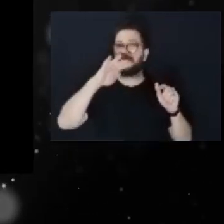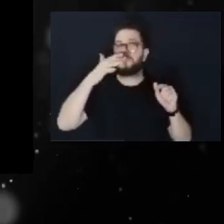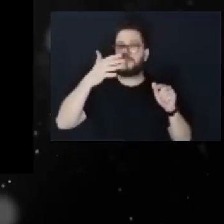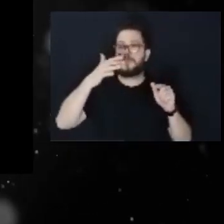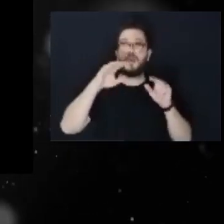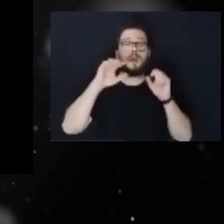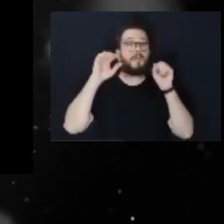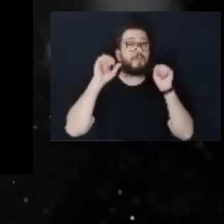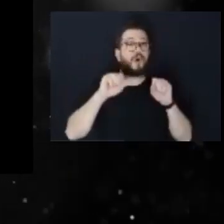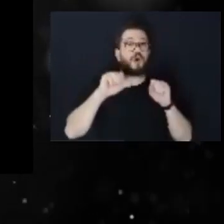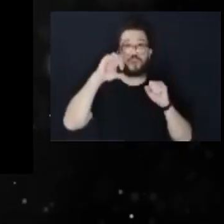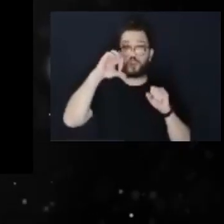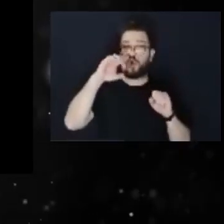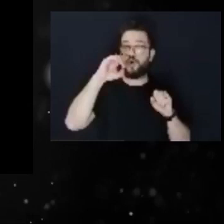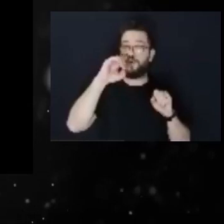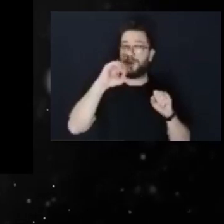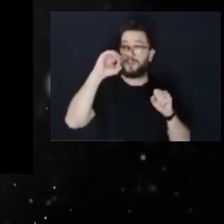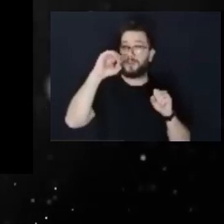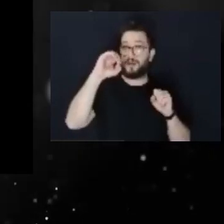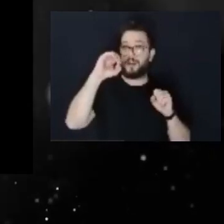mortes diárias para Curitiba.